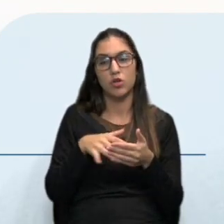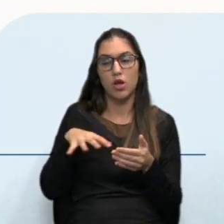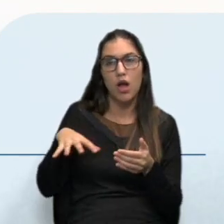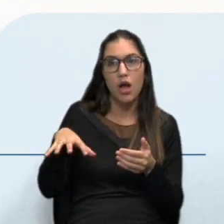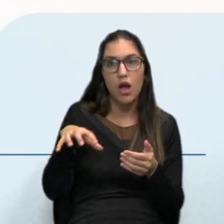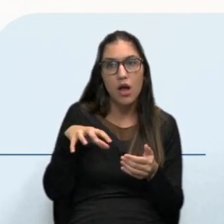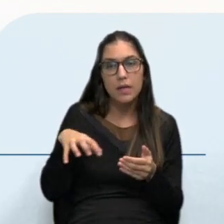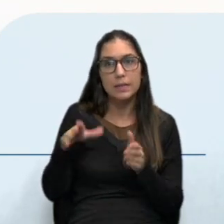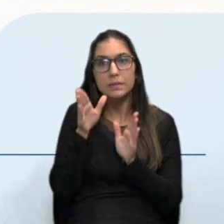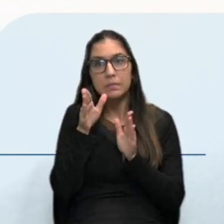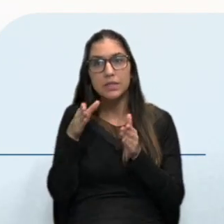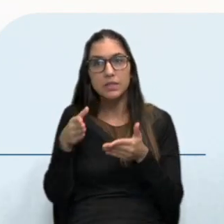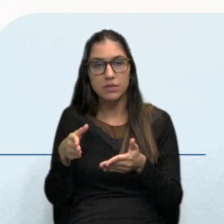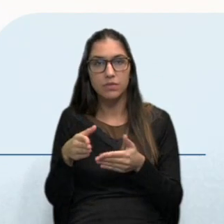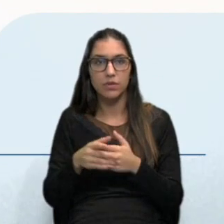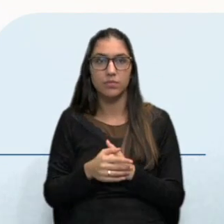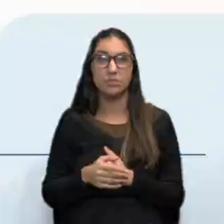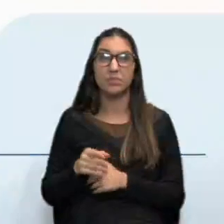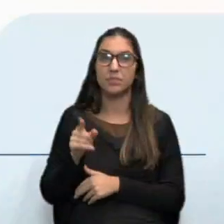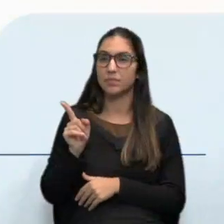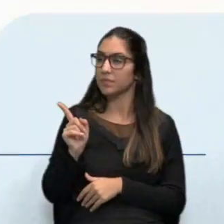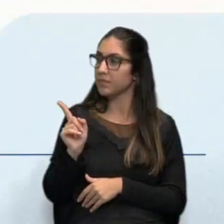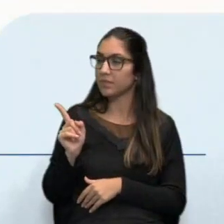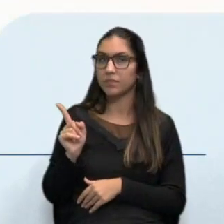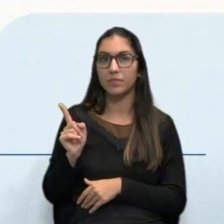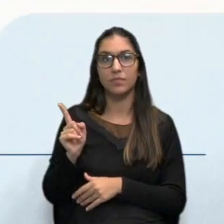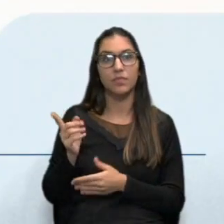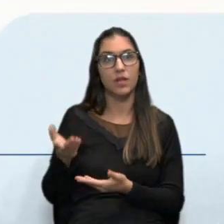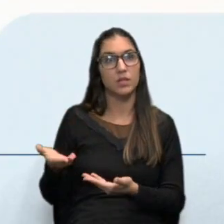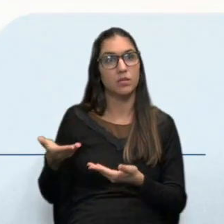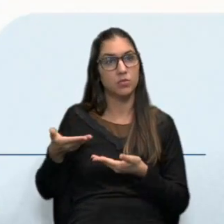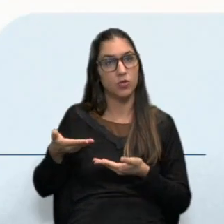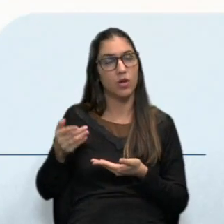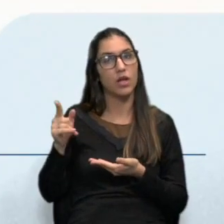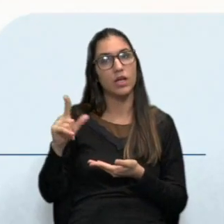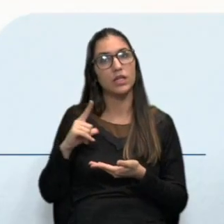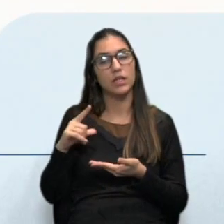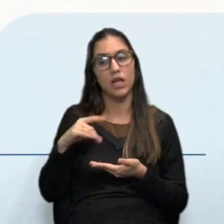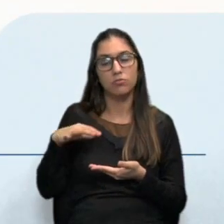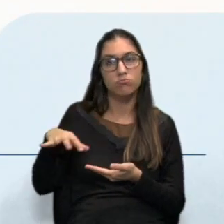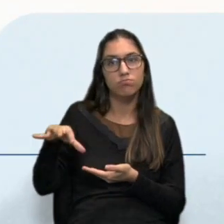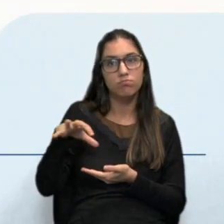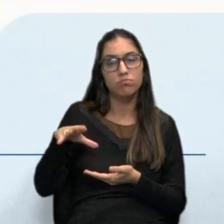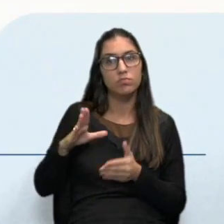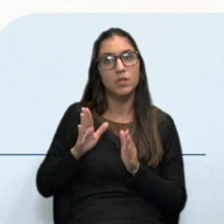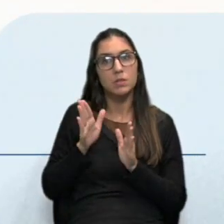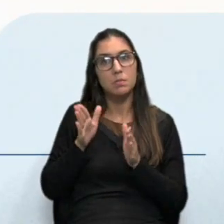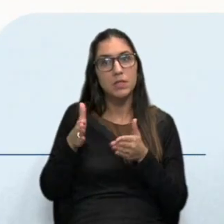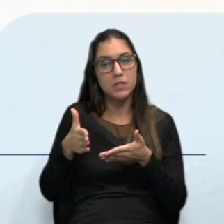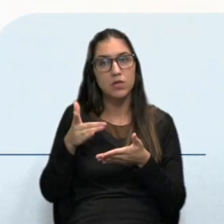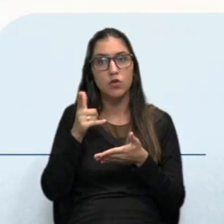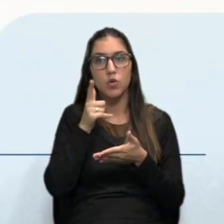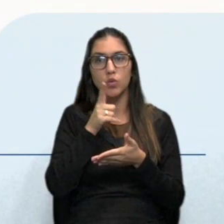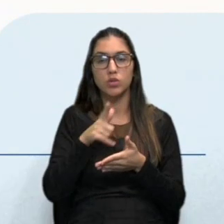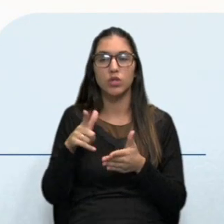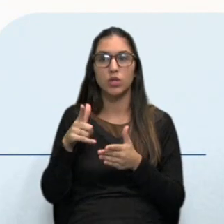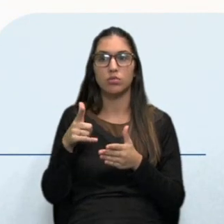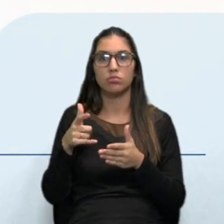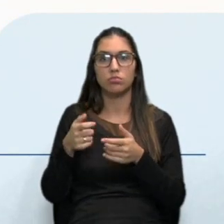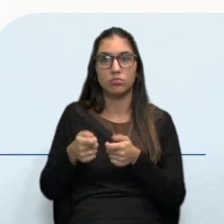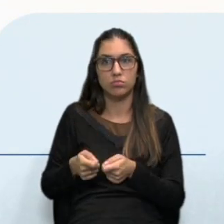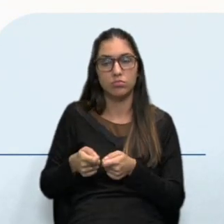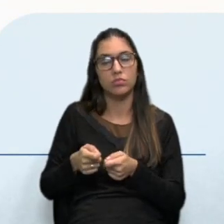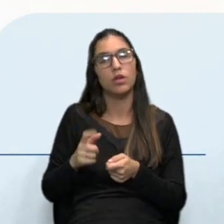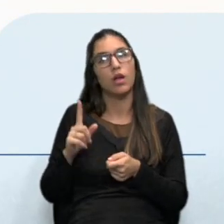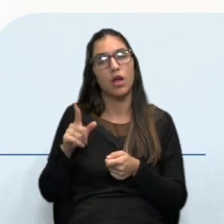área específica. Então, esse receptor ou esse transmissor, ele tem uma área específica para conseguir estar confinado.